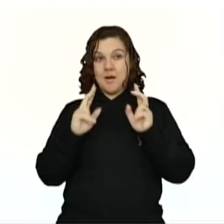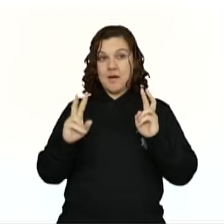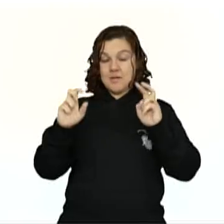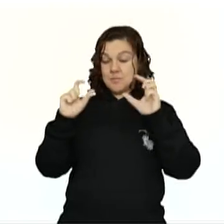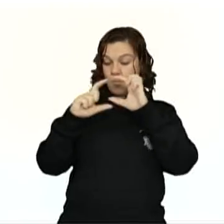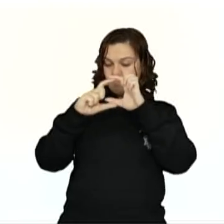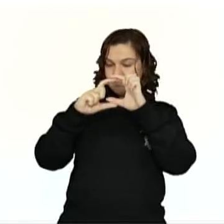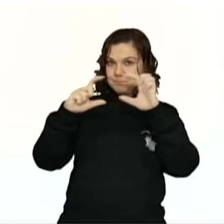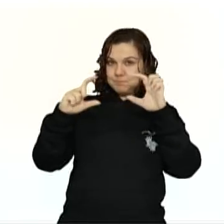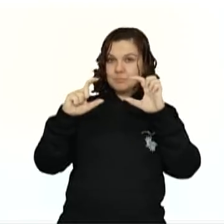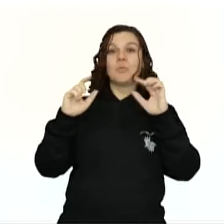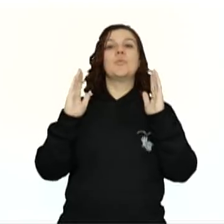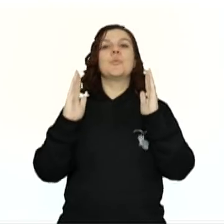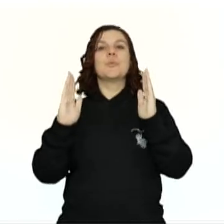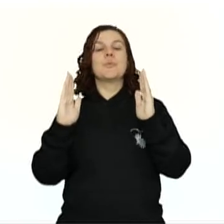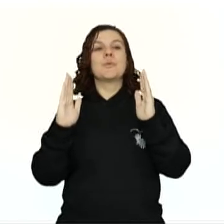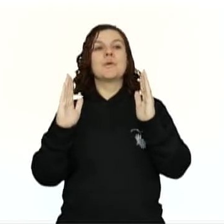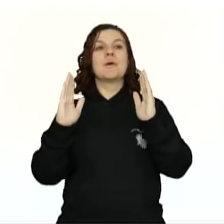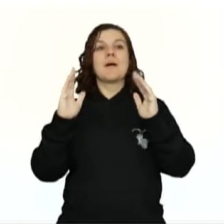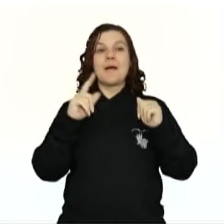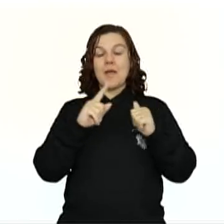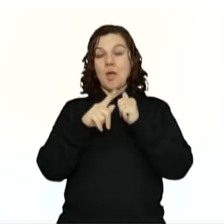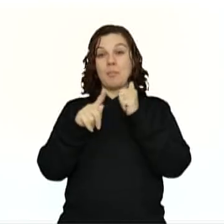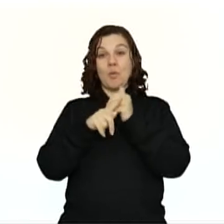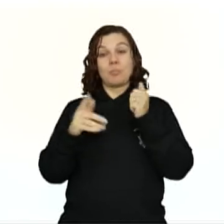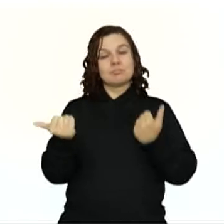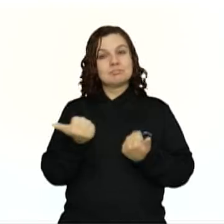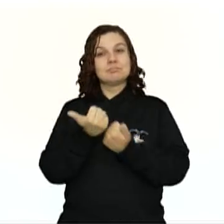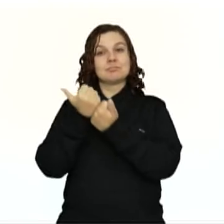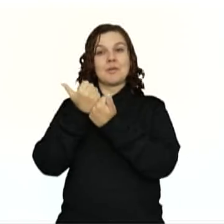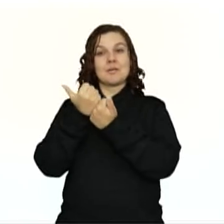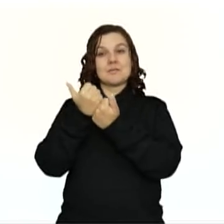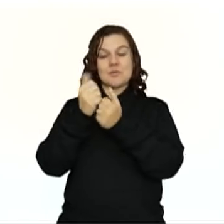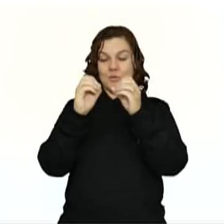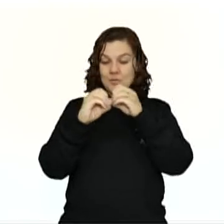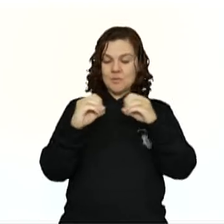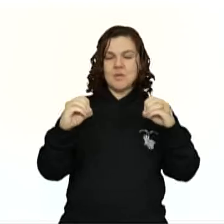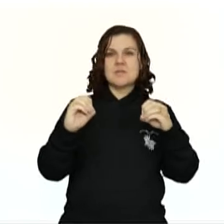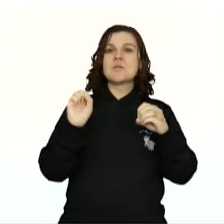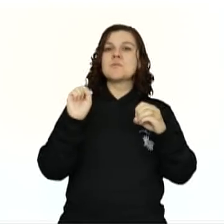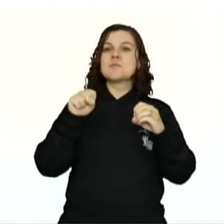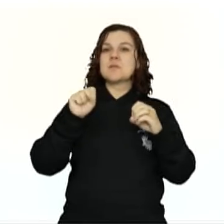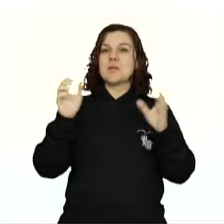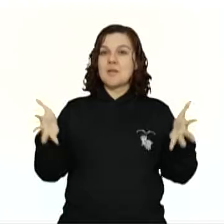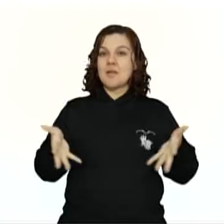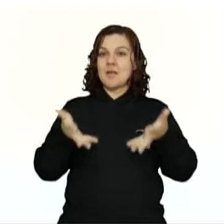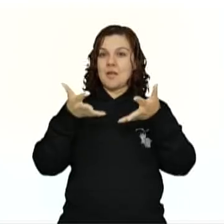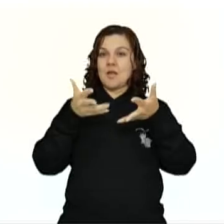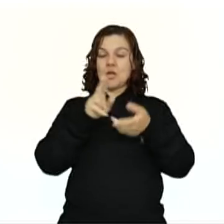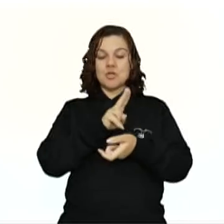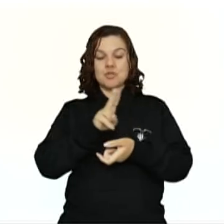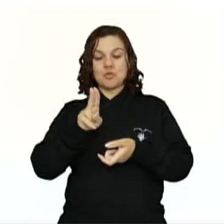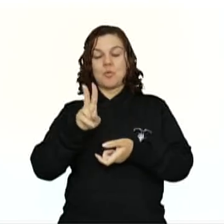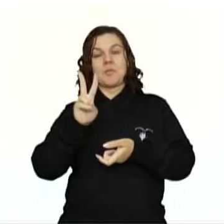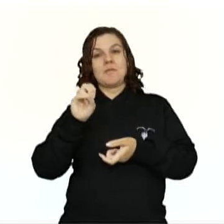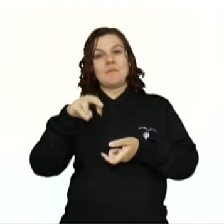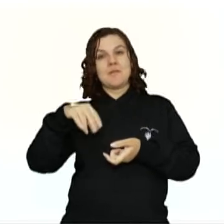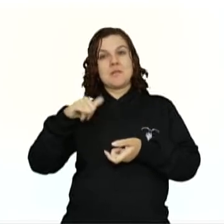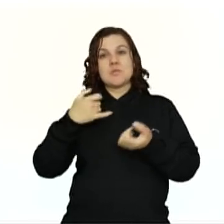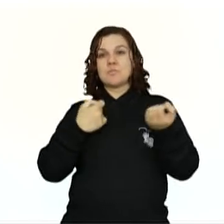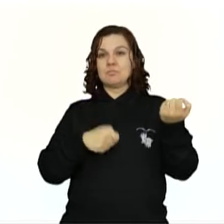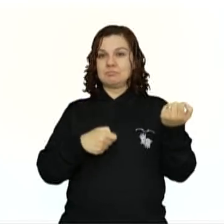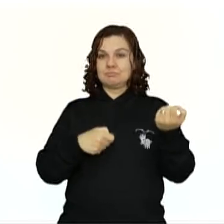em destaque é termo acessório da oração, sim, que favorece o nome Vinícius de